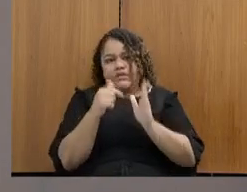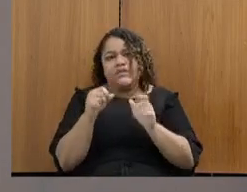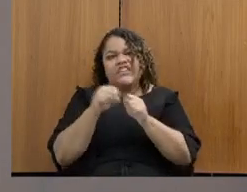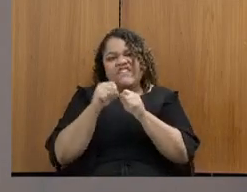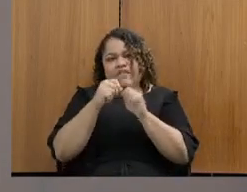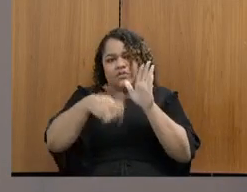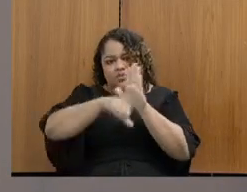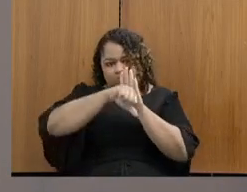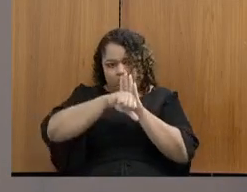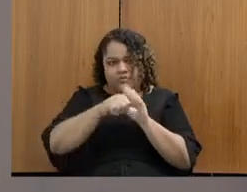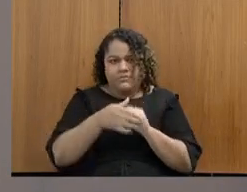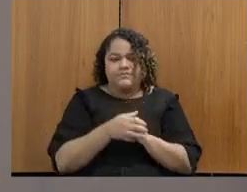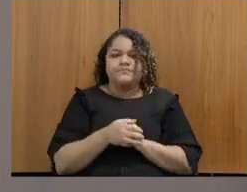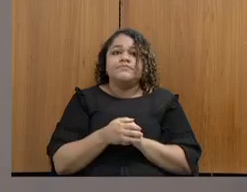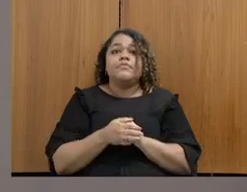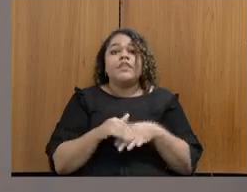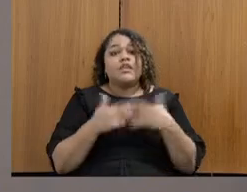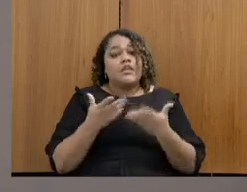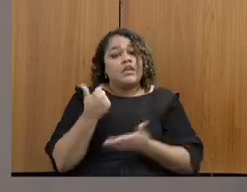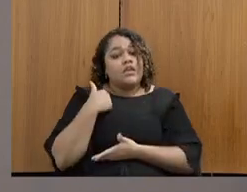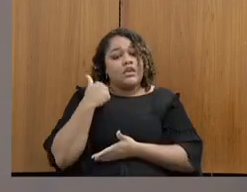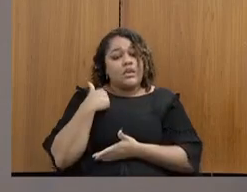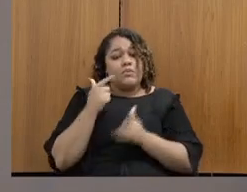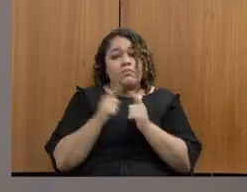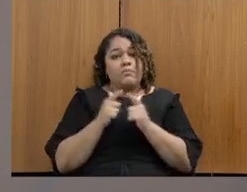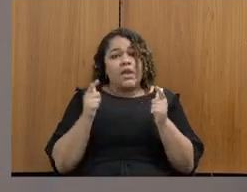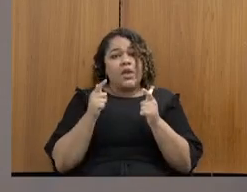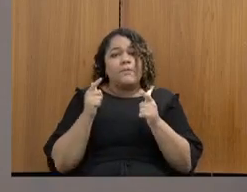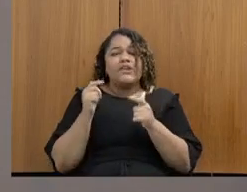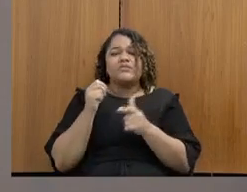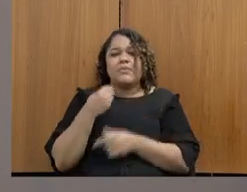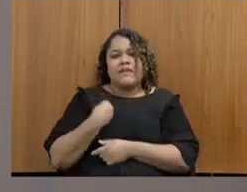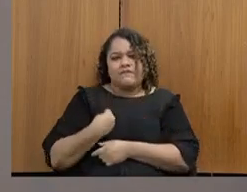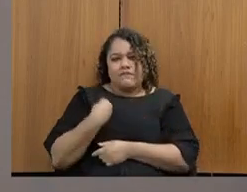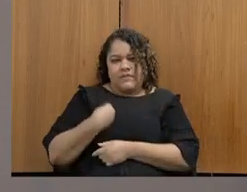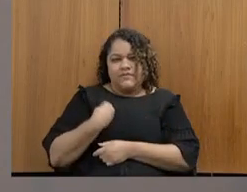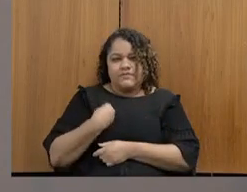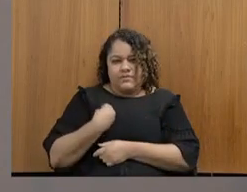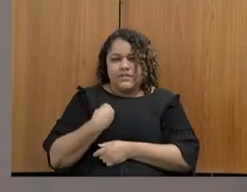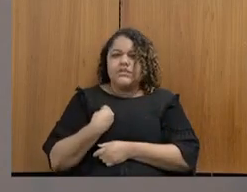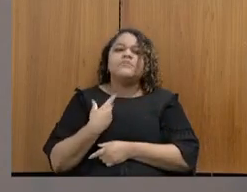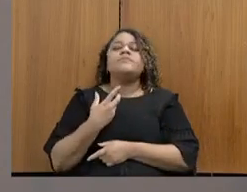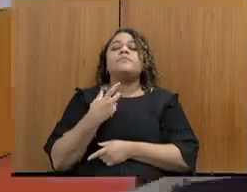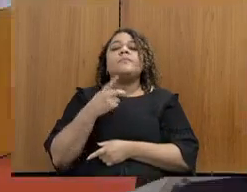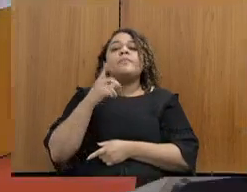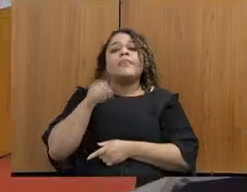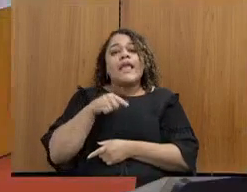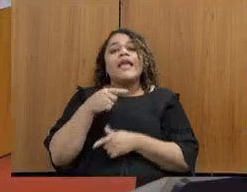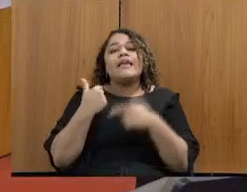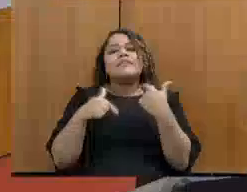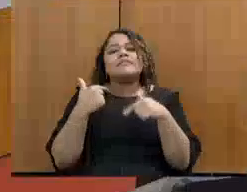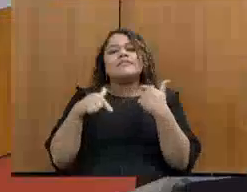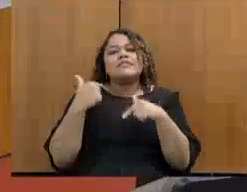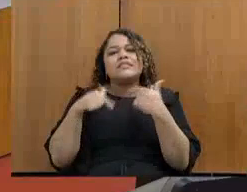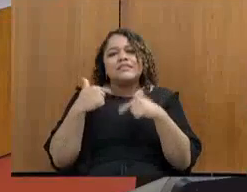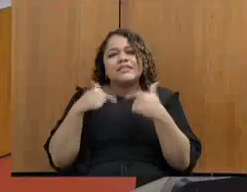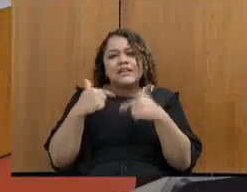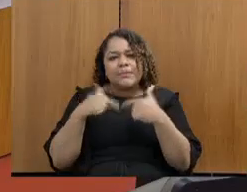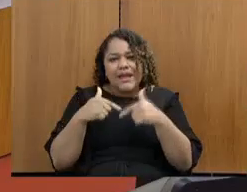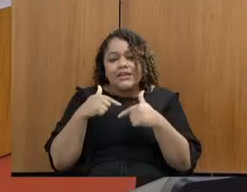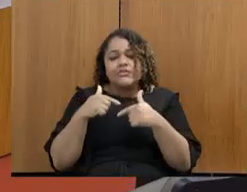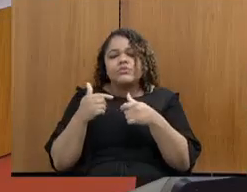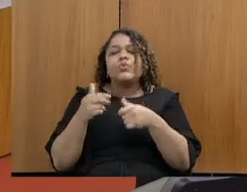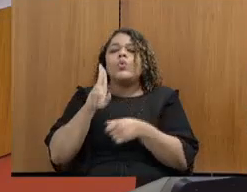da minha vida profissional Deputado ela foi trabalho nas unidades de base da polícia